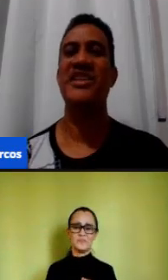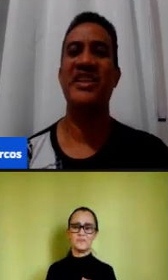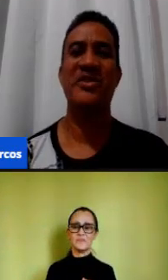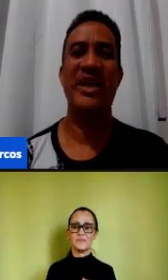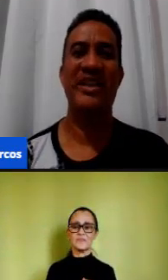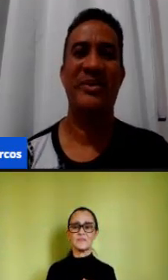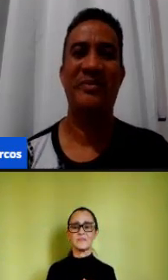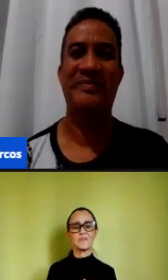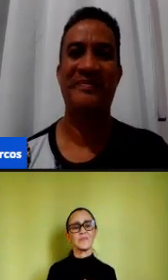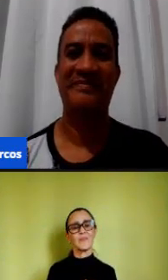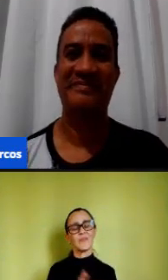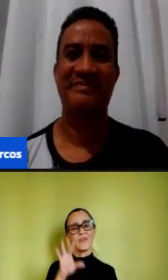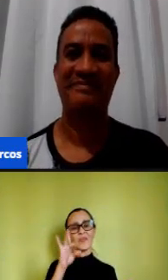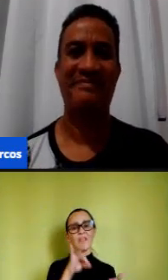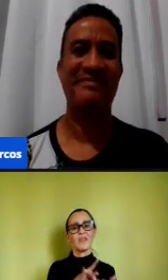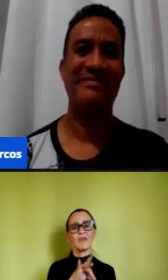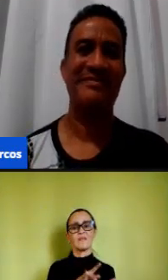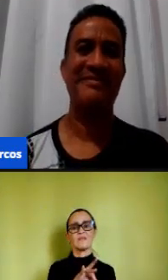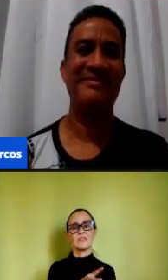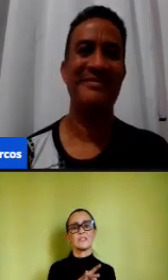Com certeza, Wendel.